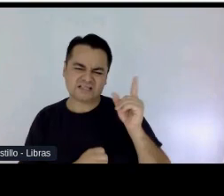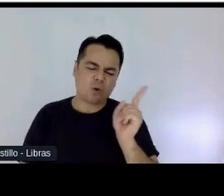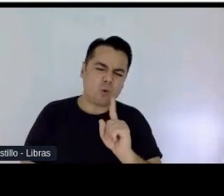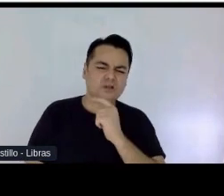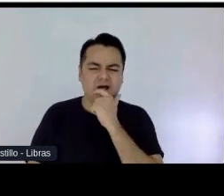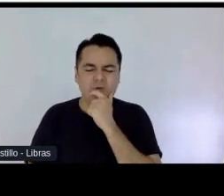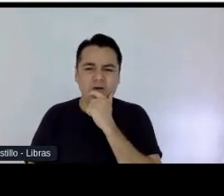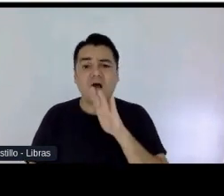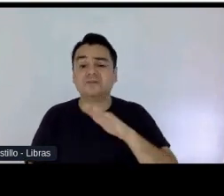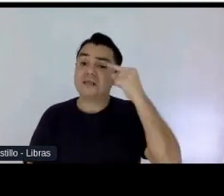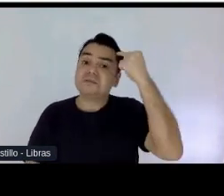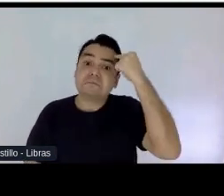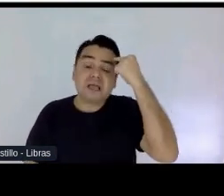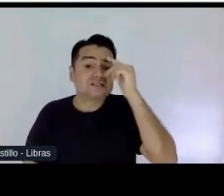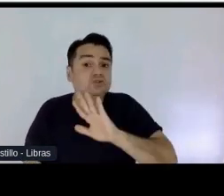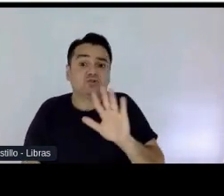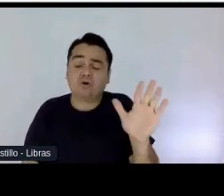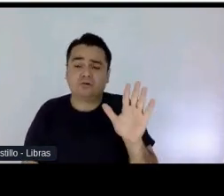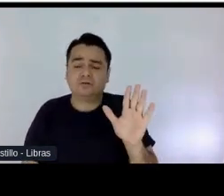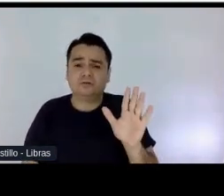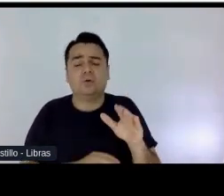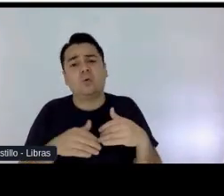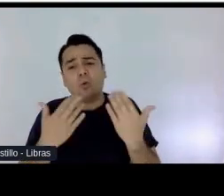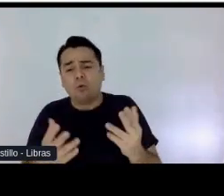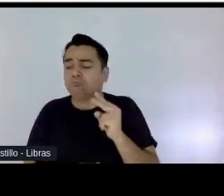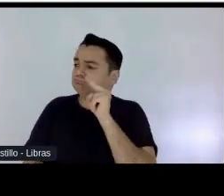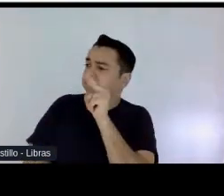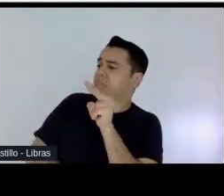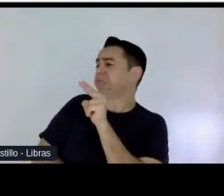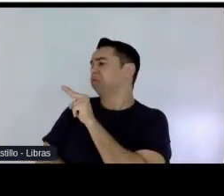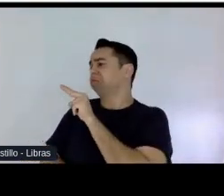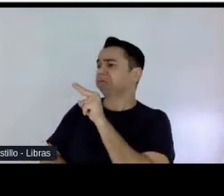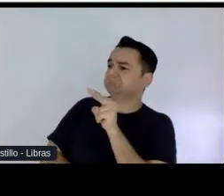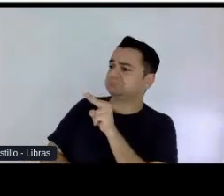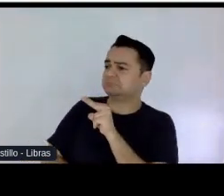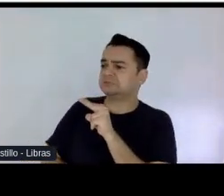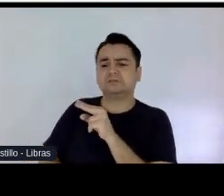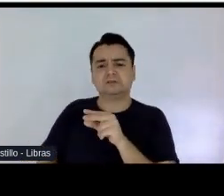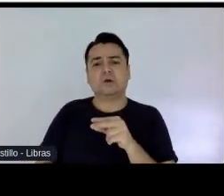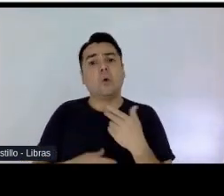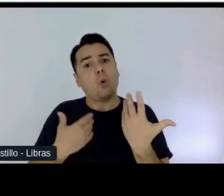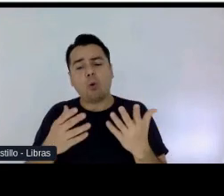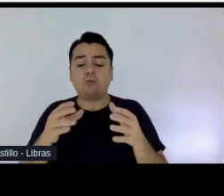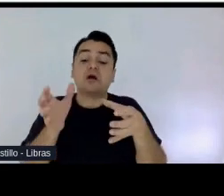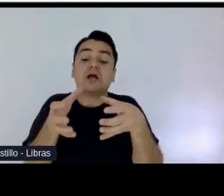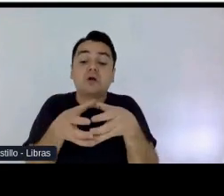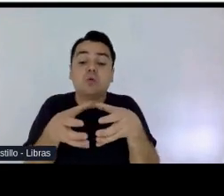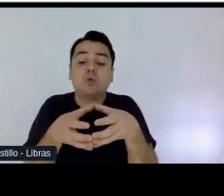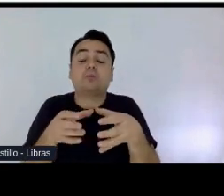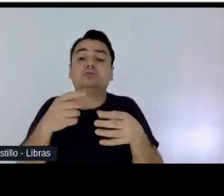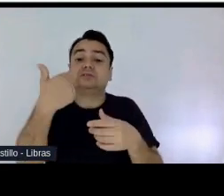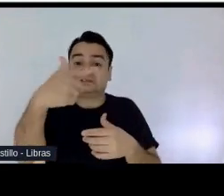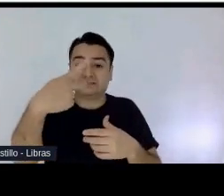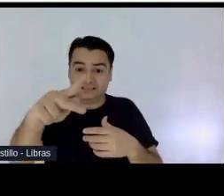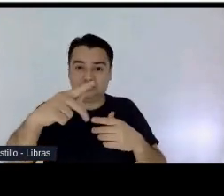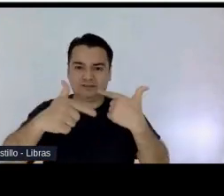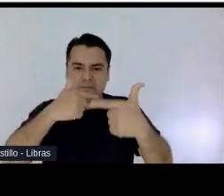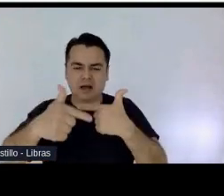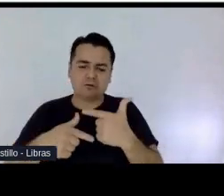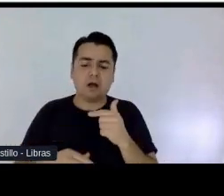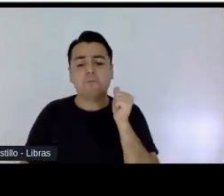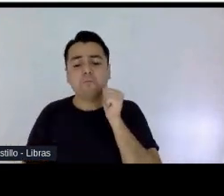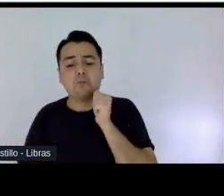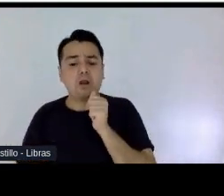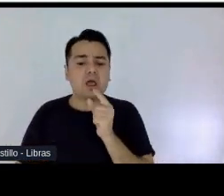no pensamento, ou às vezes tu olha para o lado e vê que tem 2 mulheres ali naquele âmbito profissional e tu acha que ele é